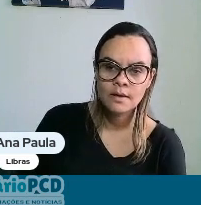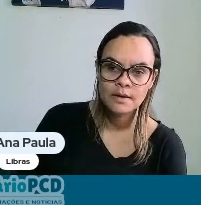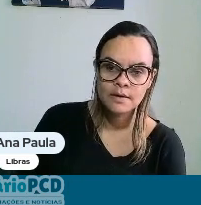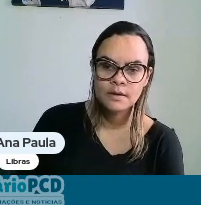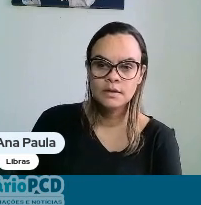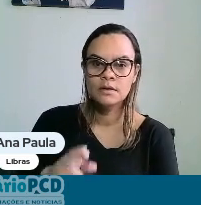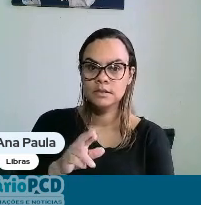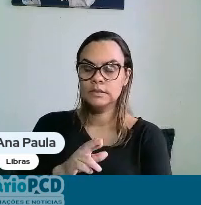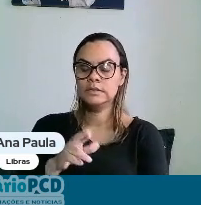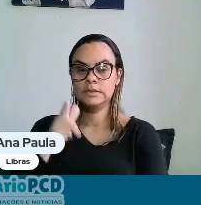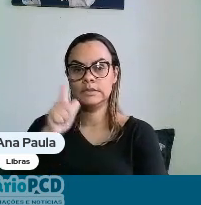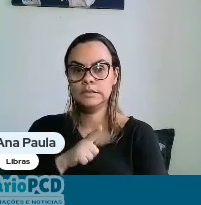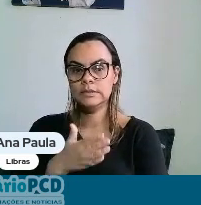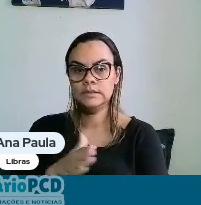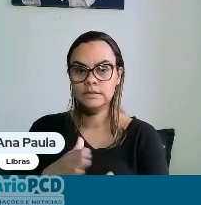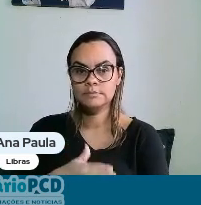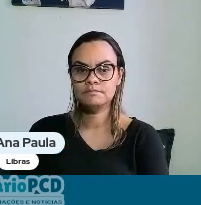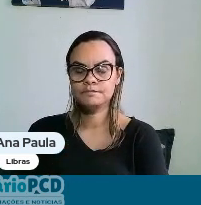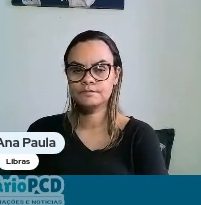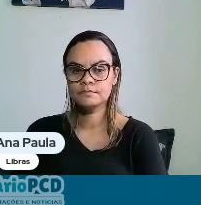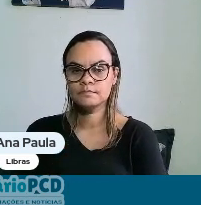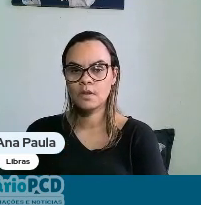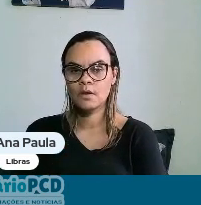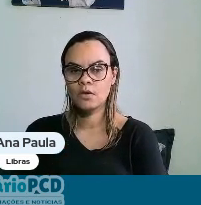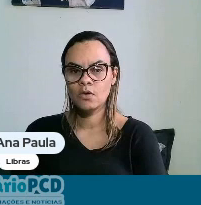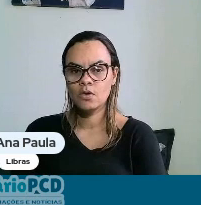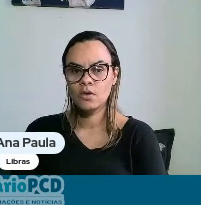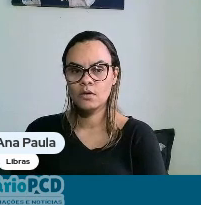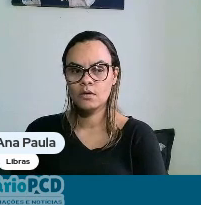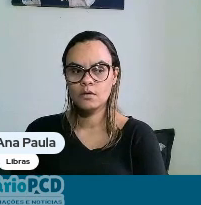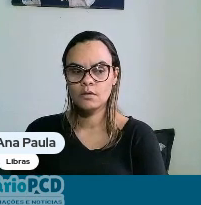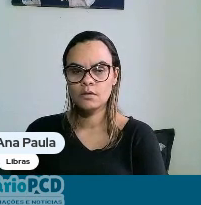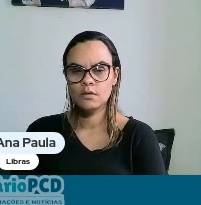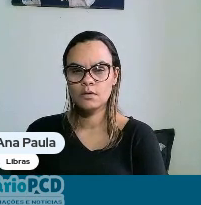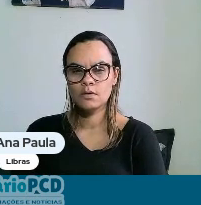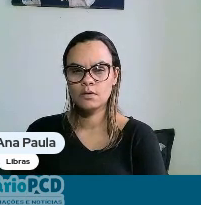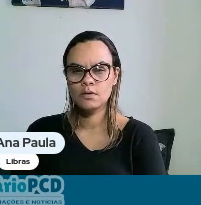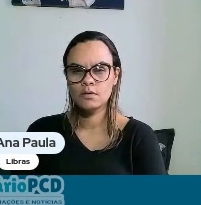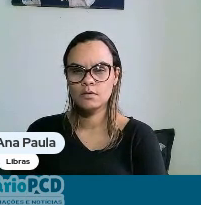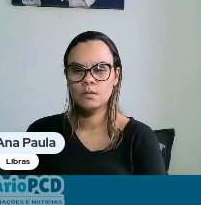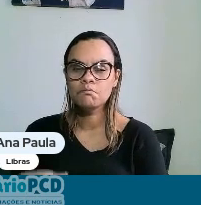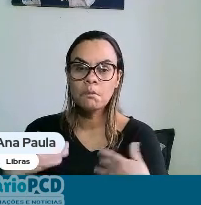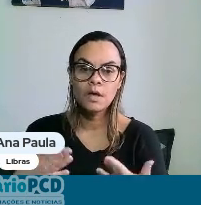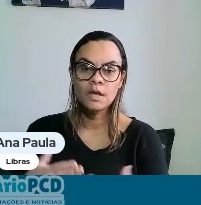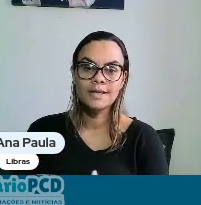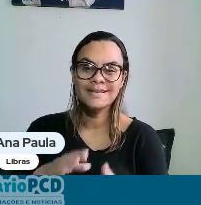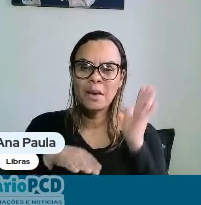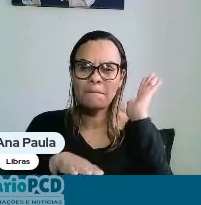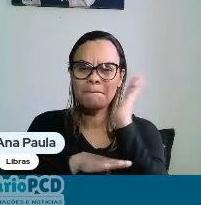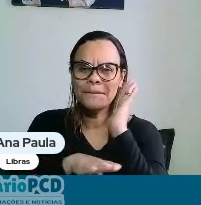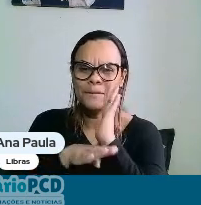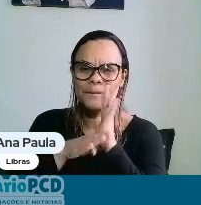alguma coisa que foi falso, o senhor disse, daí eles entrarão em contato. Então, a burocracia,